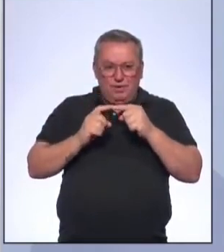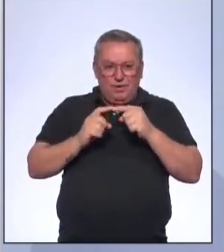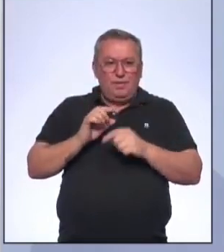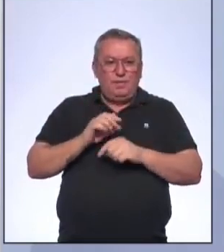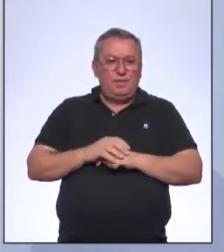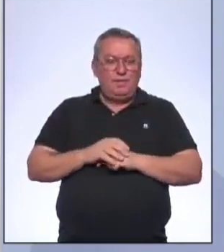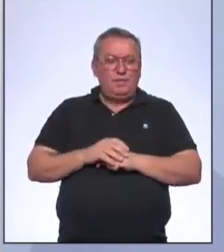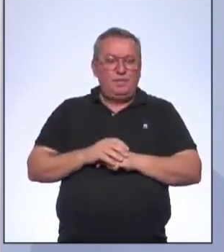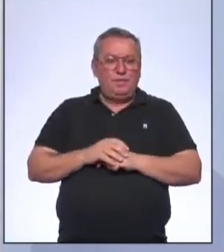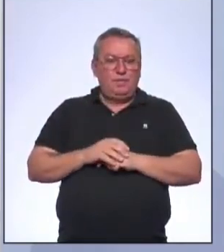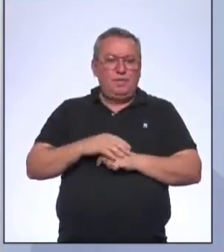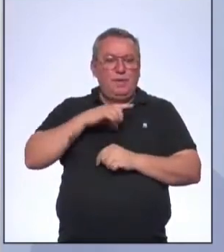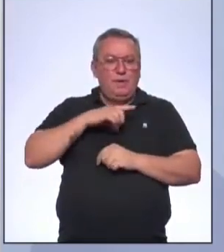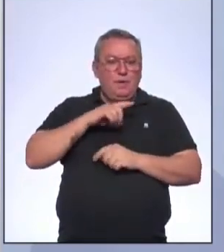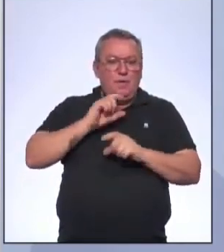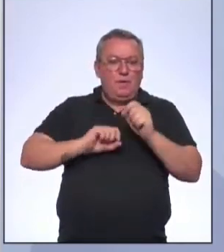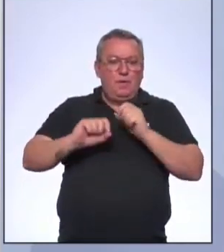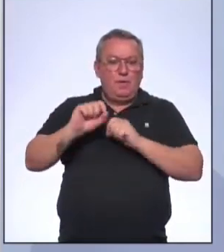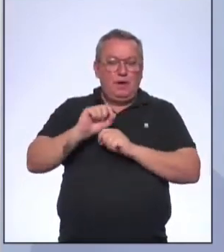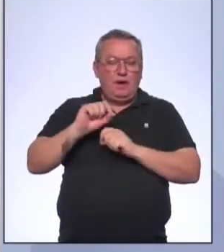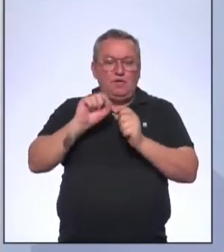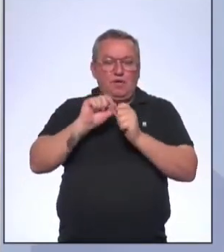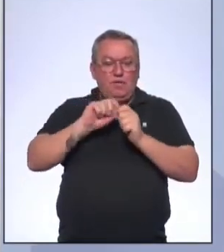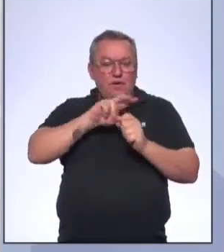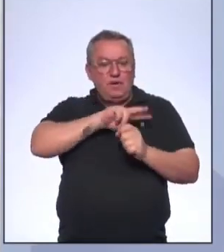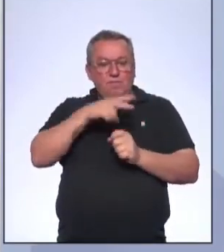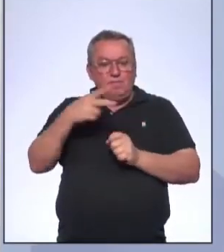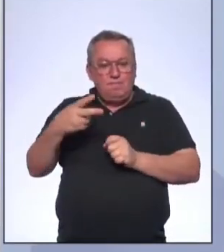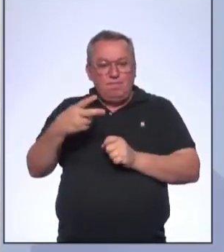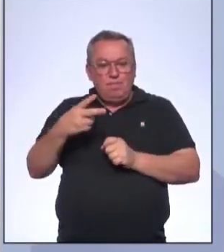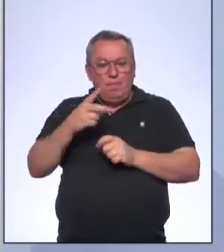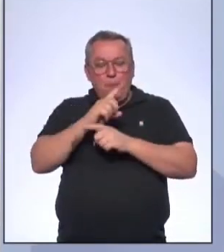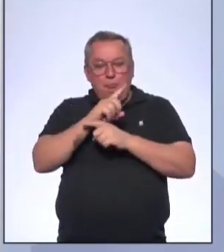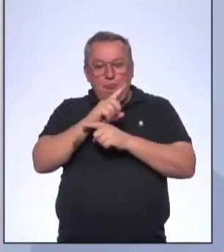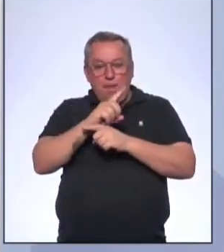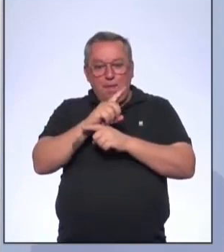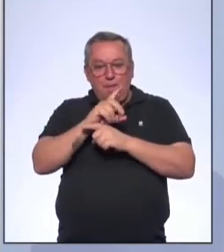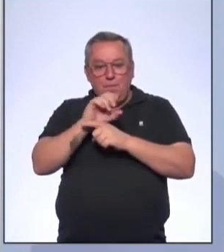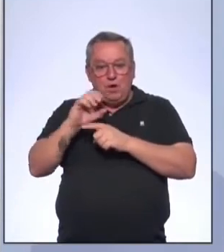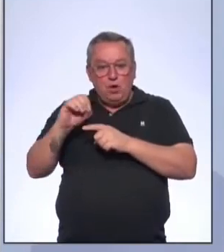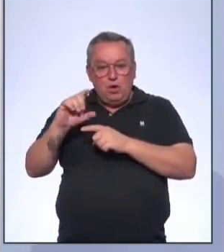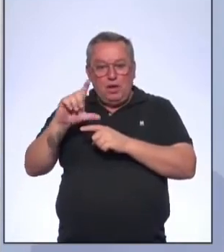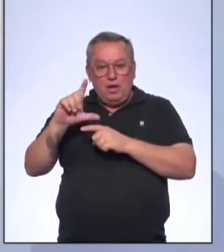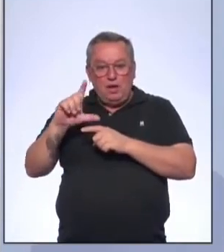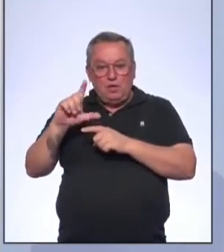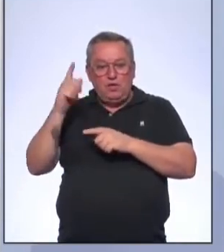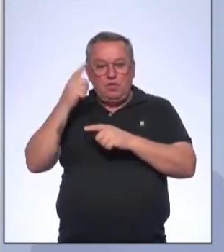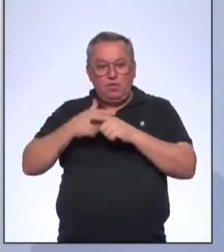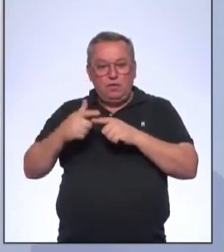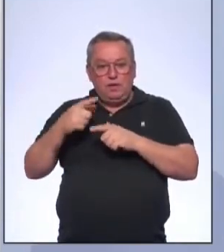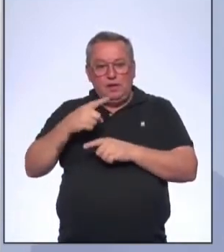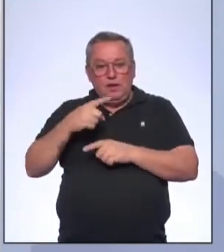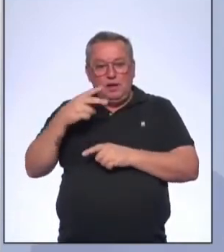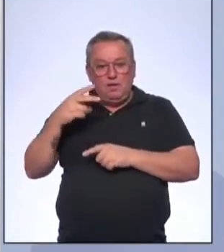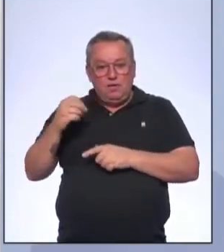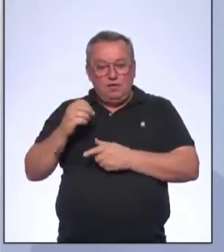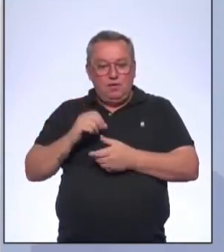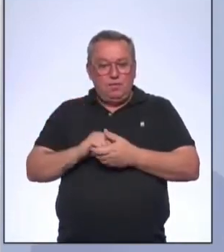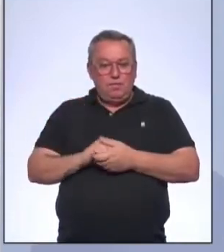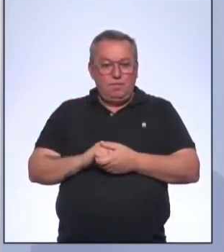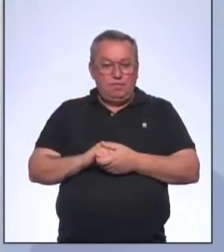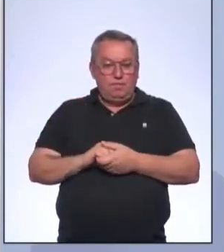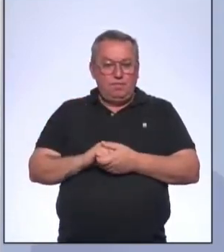2 horas. Então, aqui vocês vão perceber que a gente já fez a conversão. Tá? Ou seja, eu tenho 1.000 dividido por